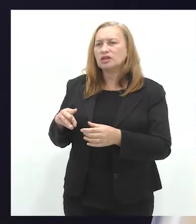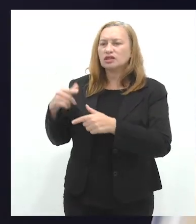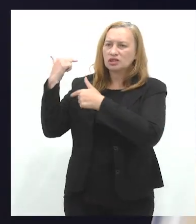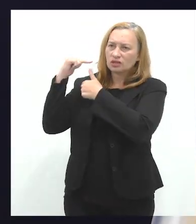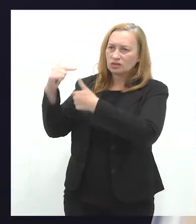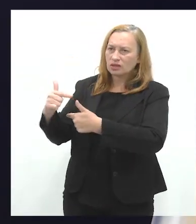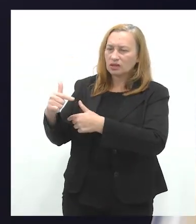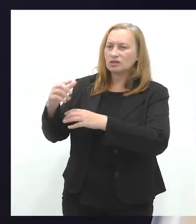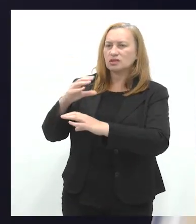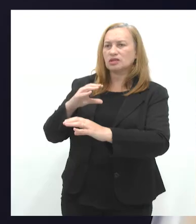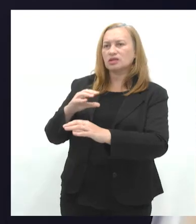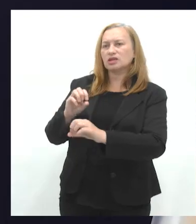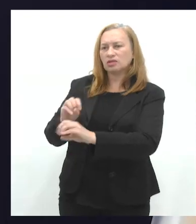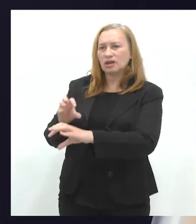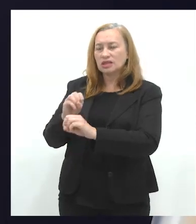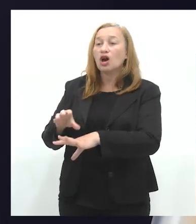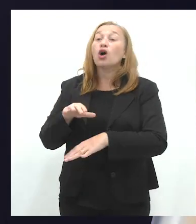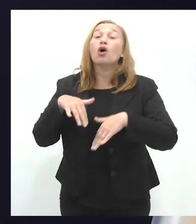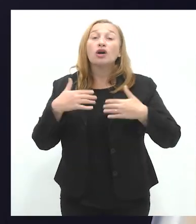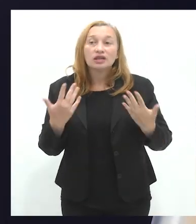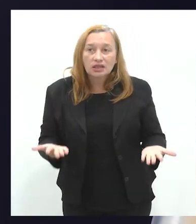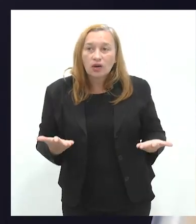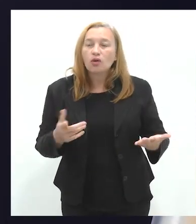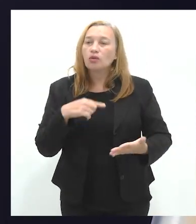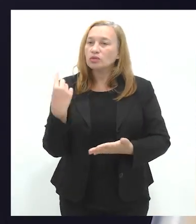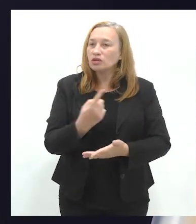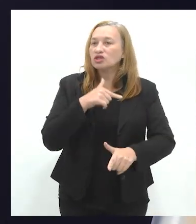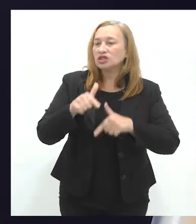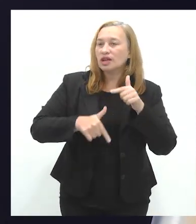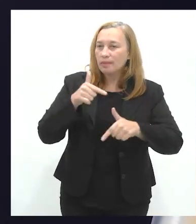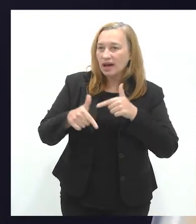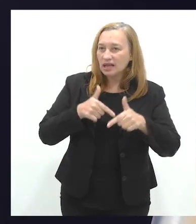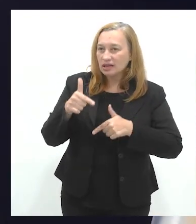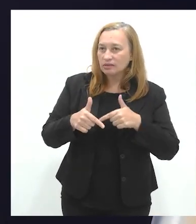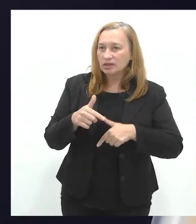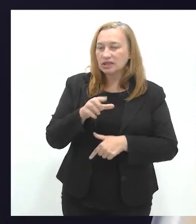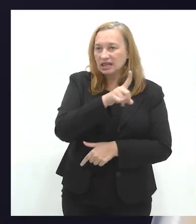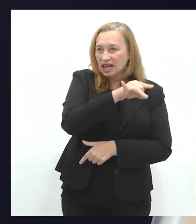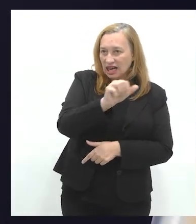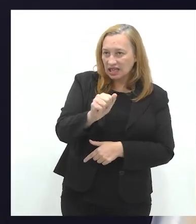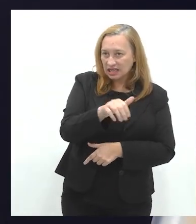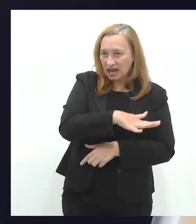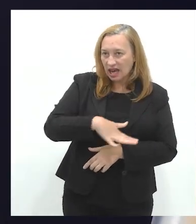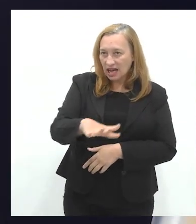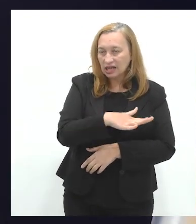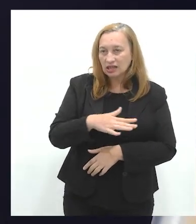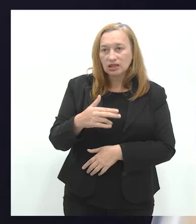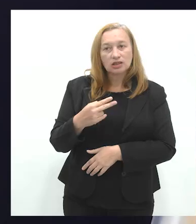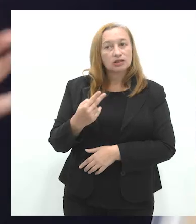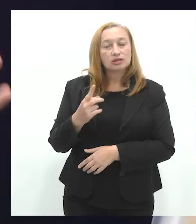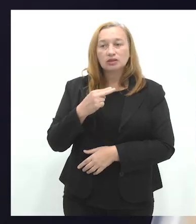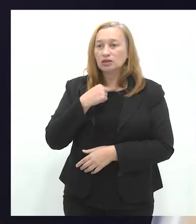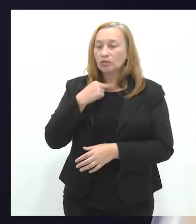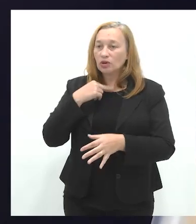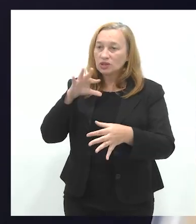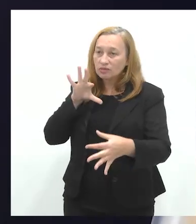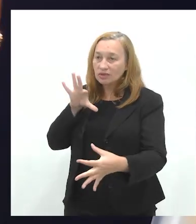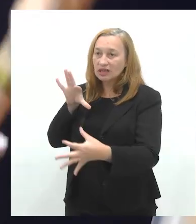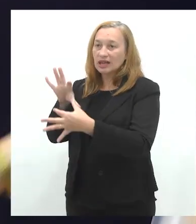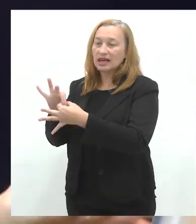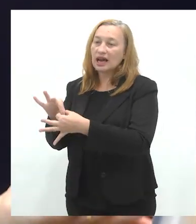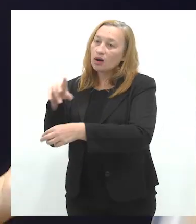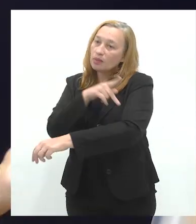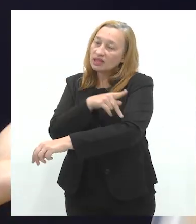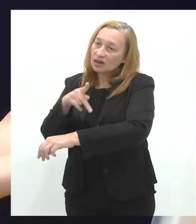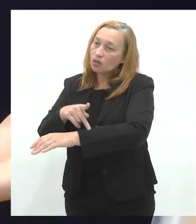poder auxiliar nesse avanço? como nós trabalhamos na área clínica, tá? Nós não estamos ali ligadas totalmente